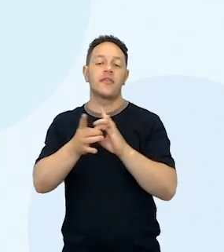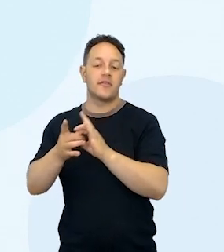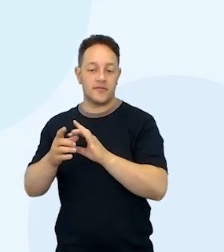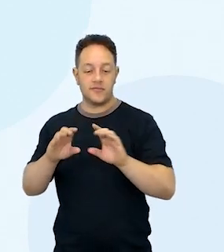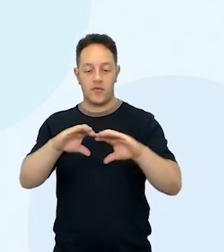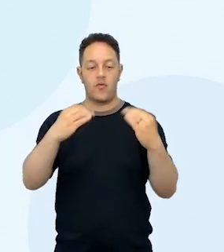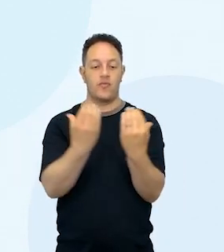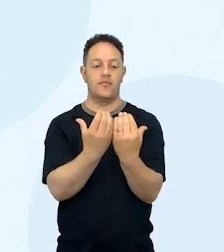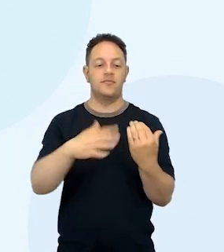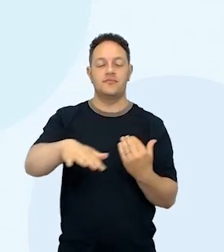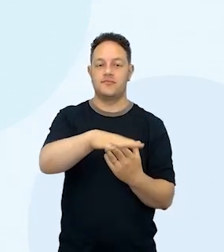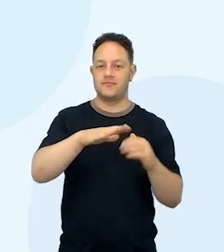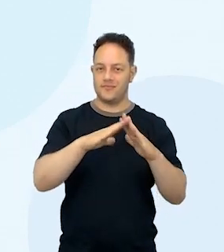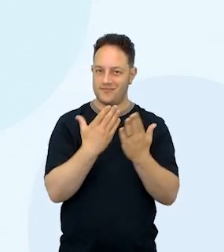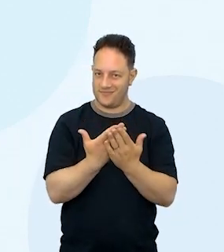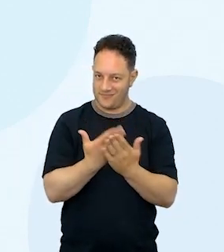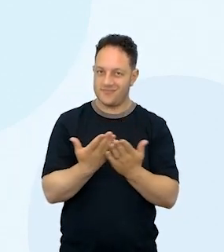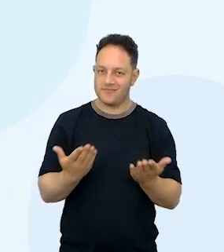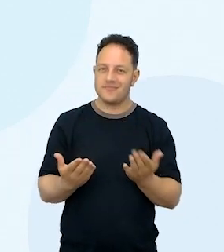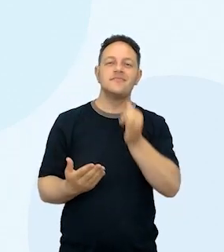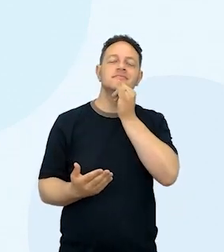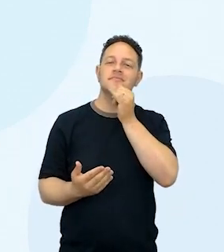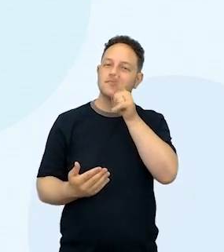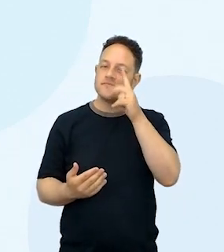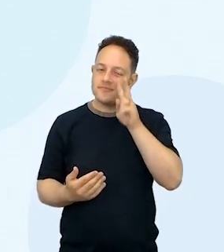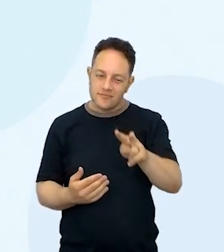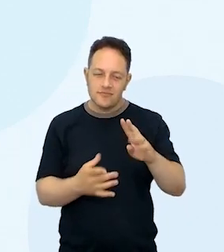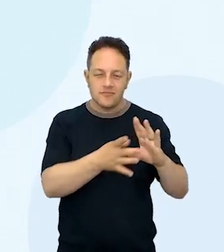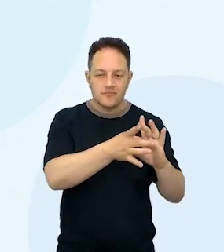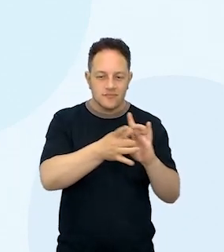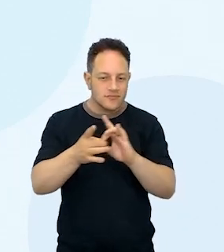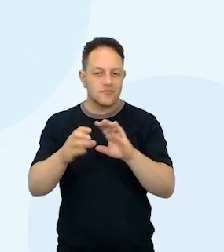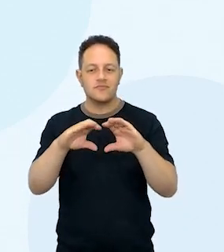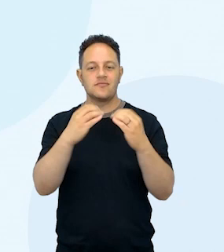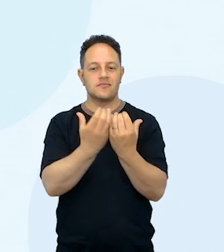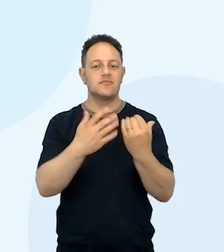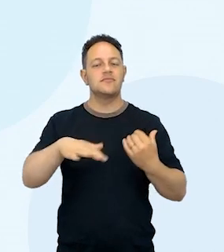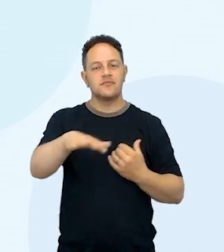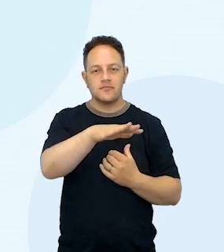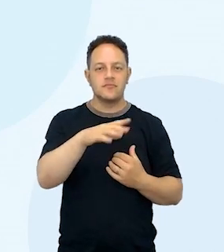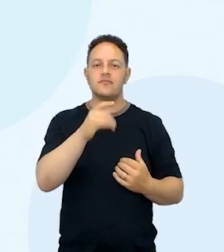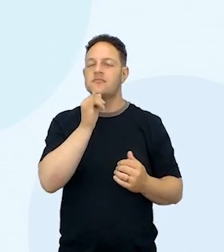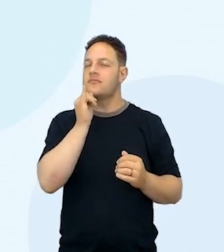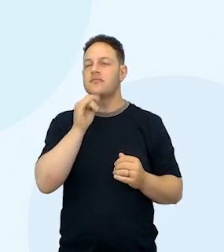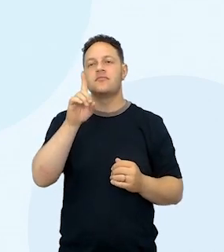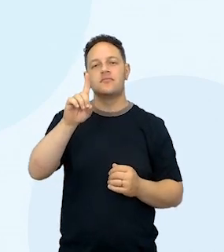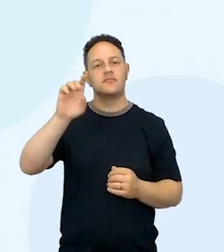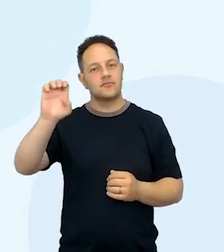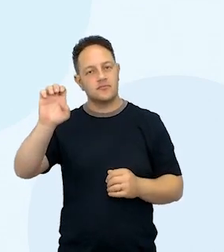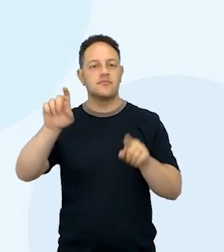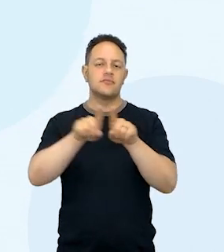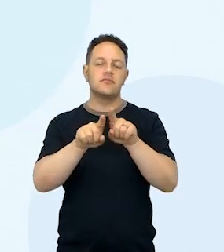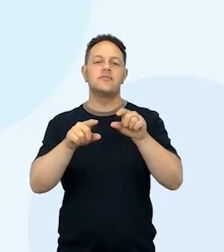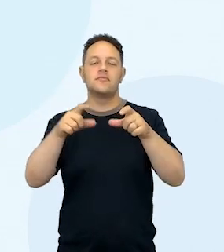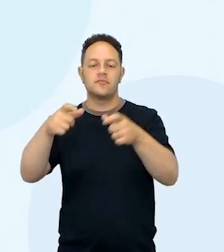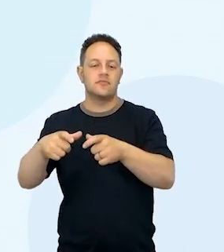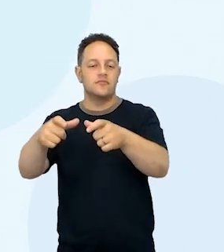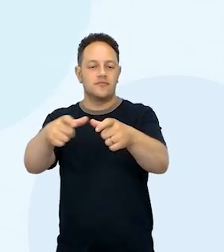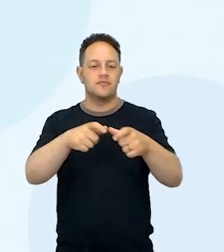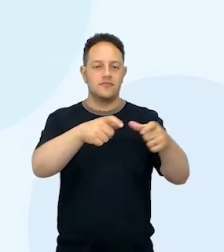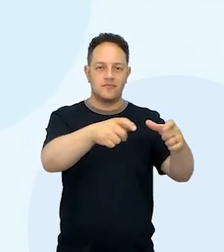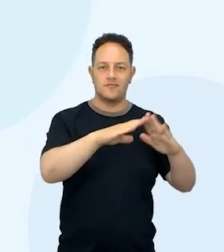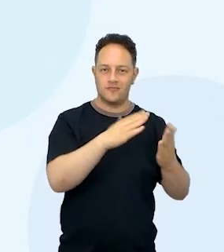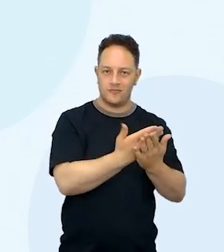comunidade escolar, né? Então, olhando para o contexto da comunidade, tanto na diretoria de ensino quanto nas unidades